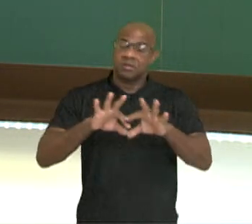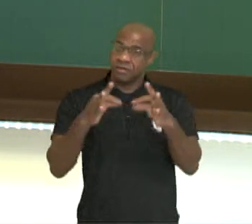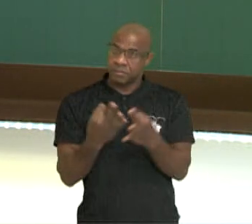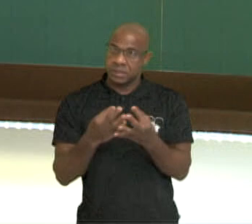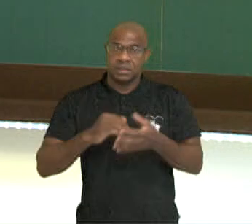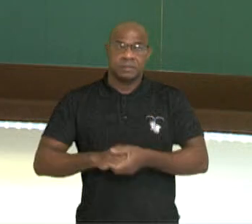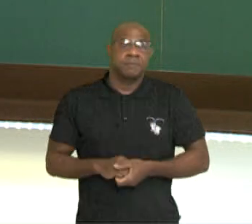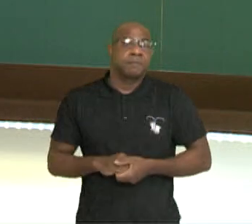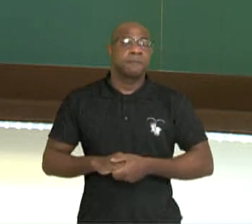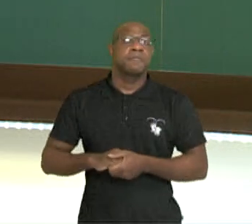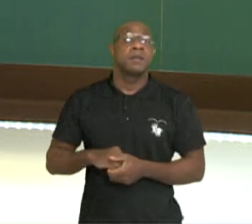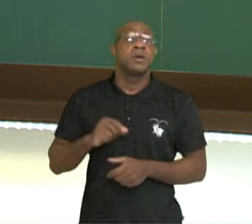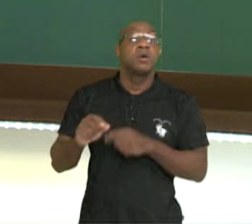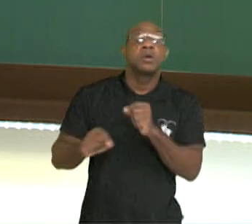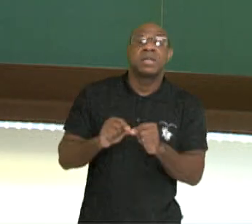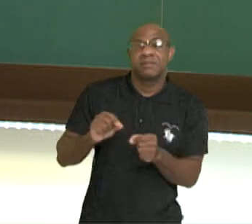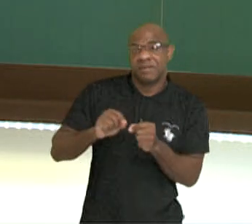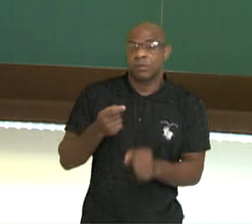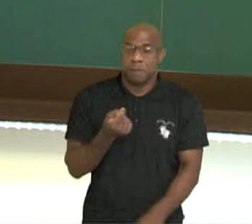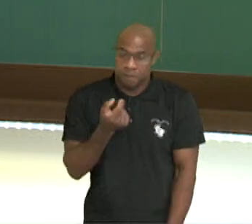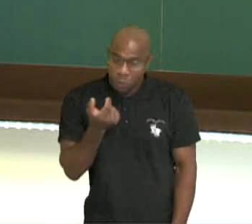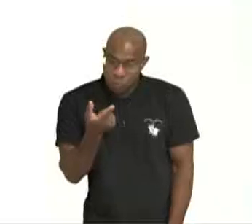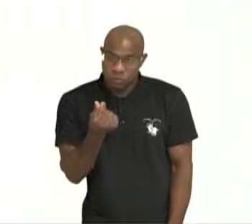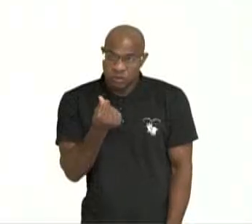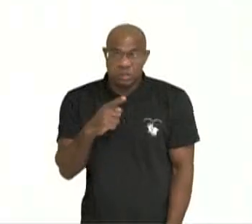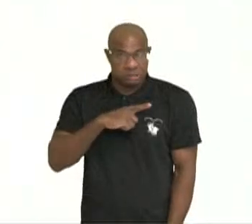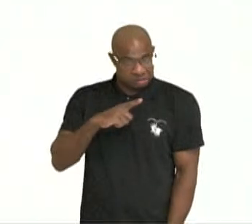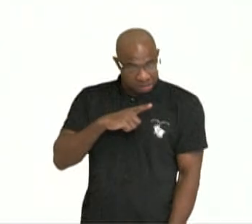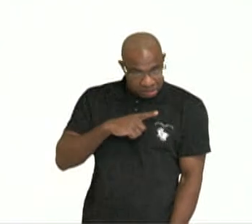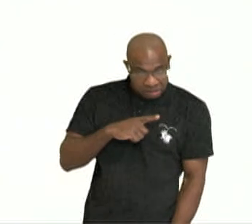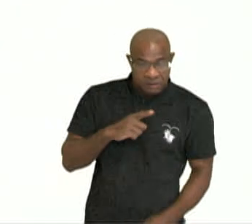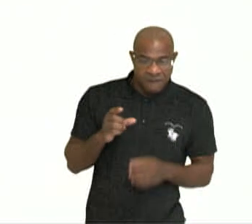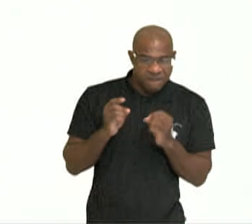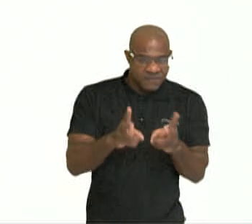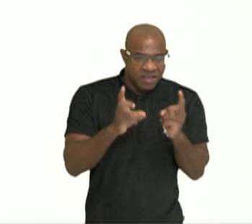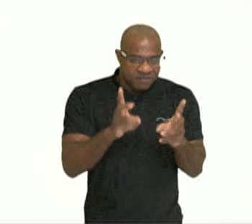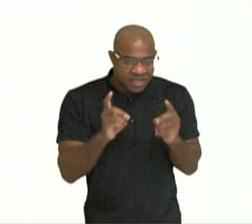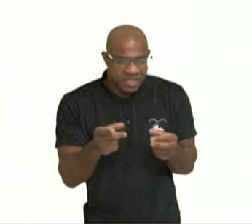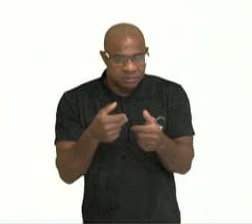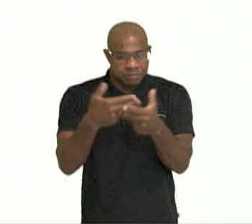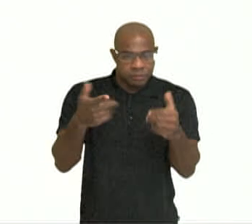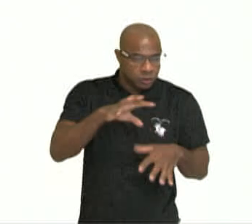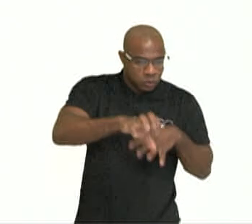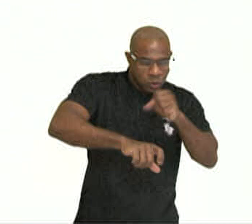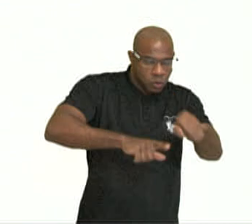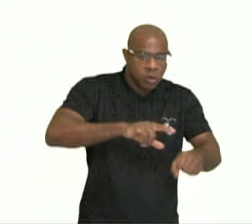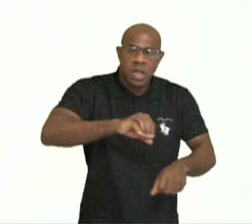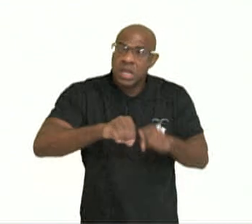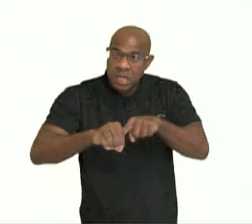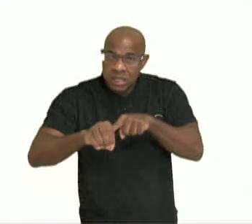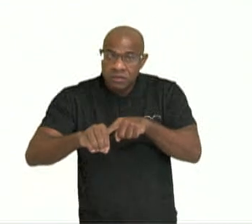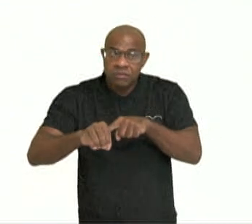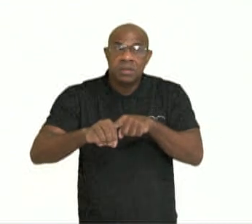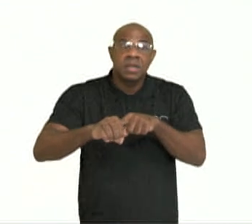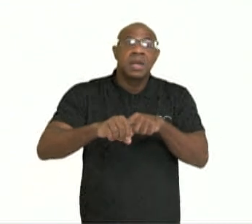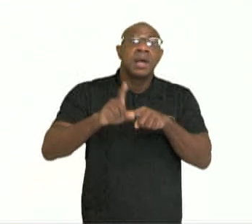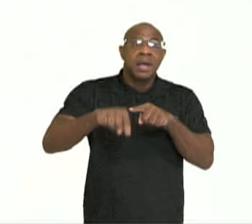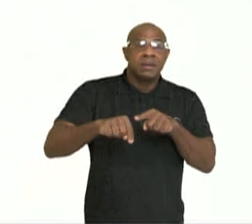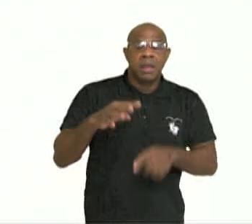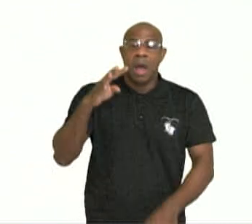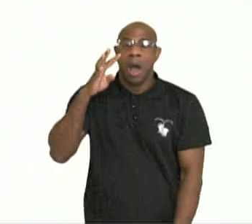O que ele faz com o pouco dinheiro que ganha, vendendo o que tira do lixo, é de se